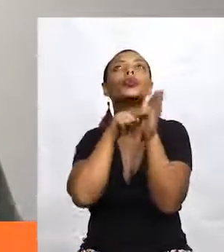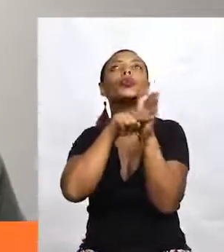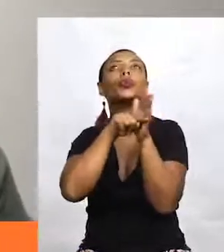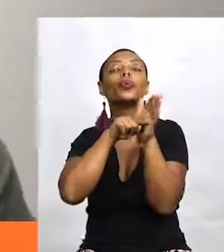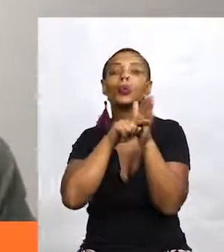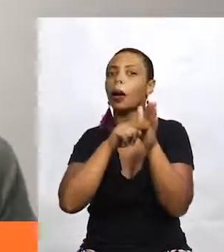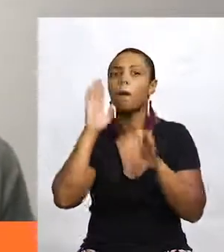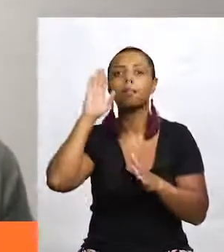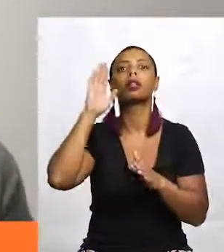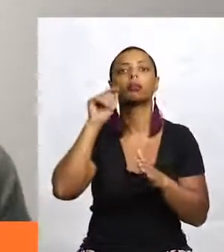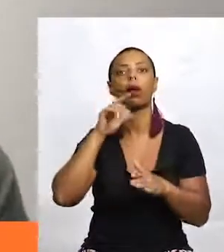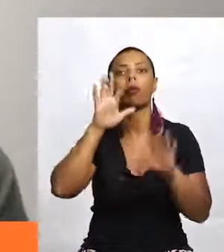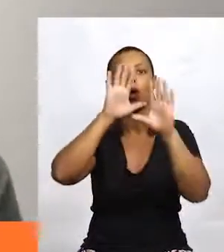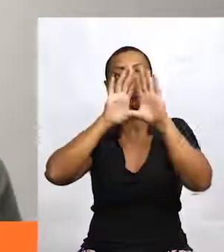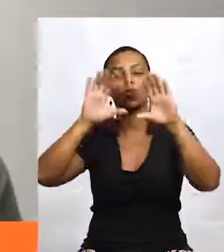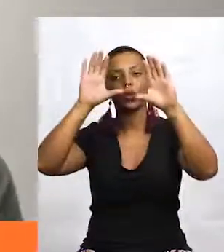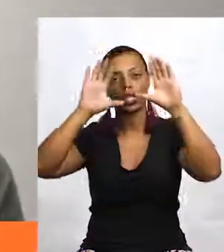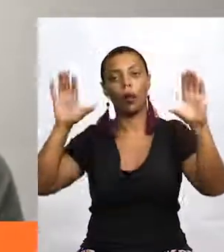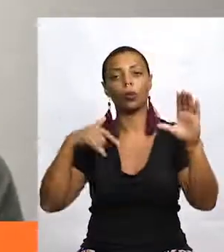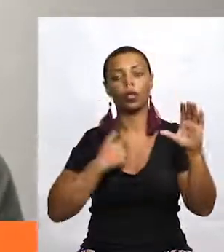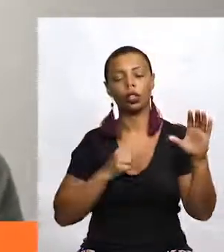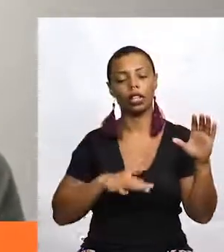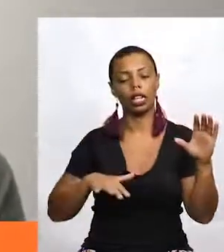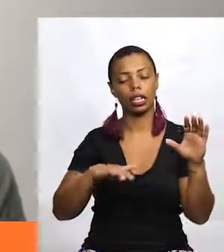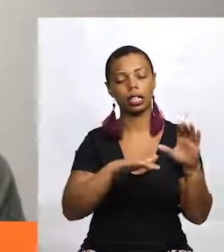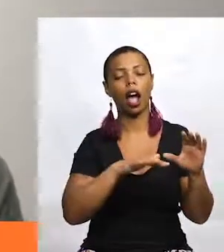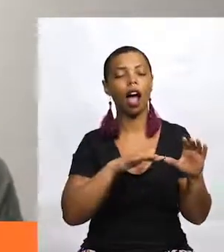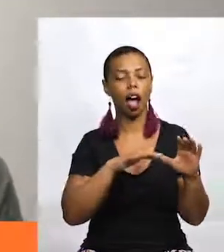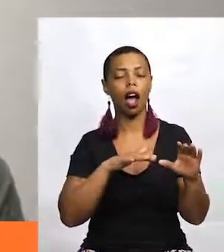enquadro nessa área, sou mais